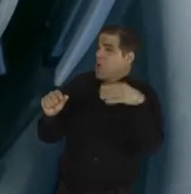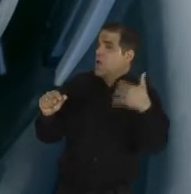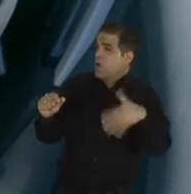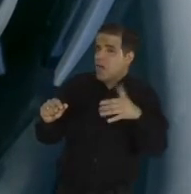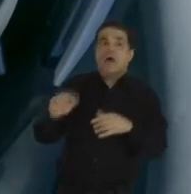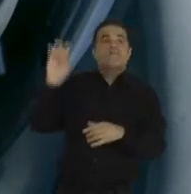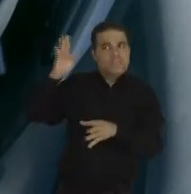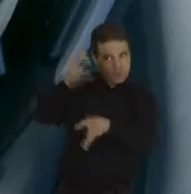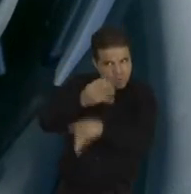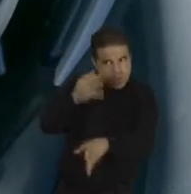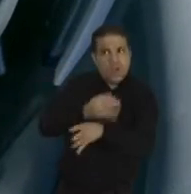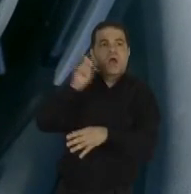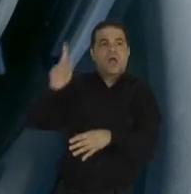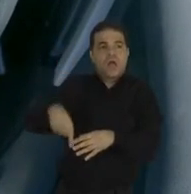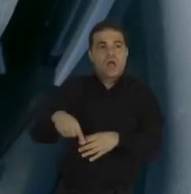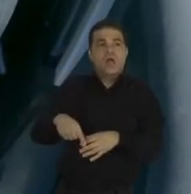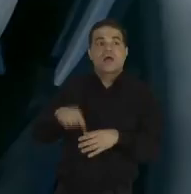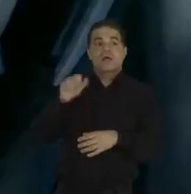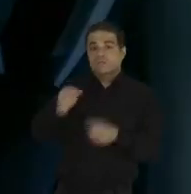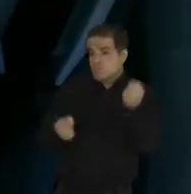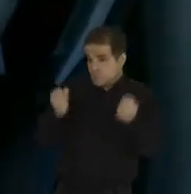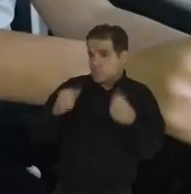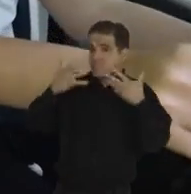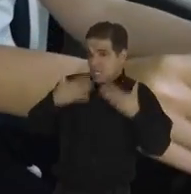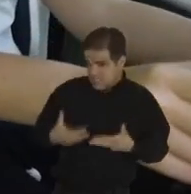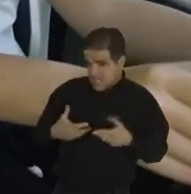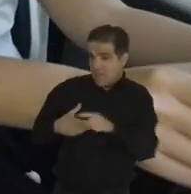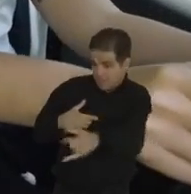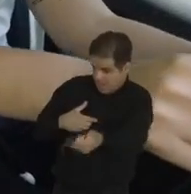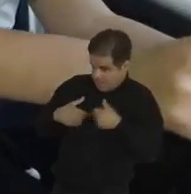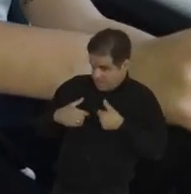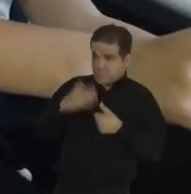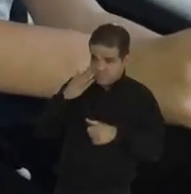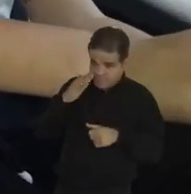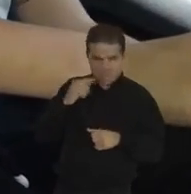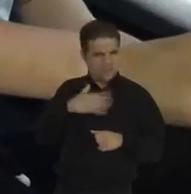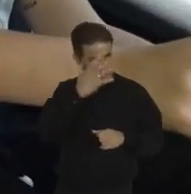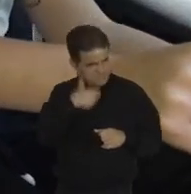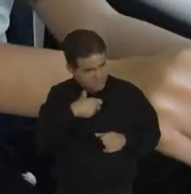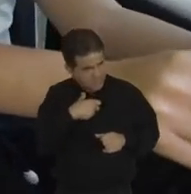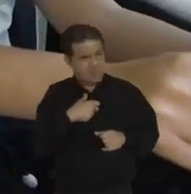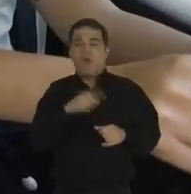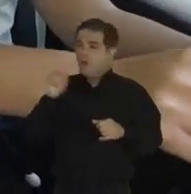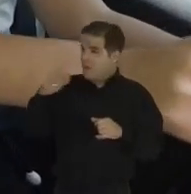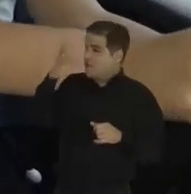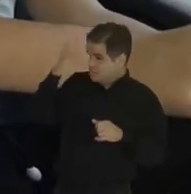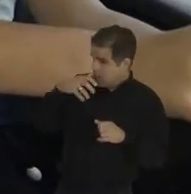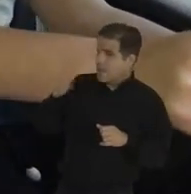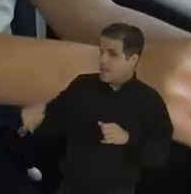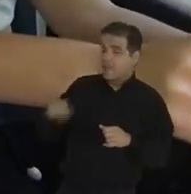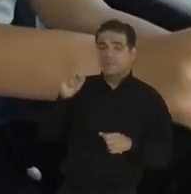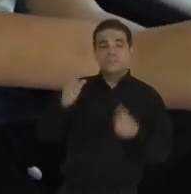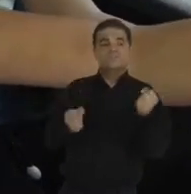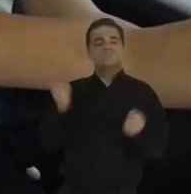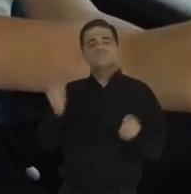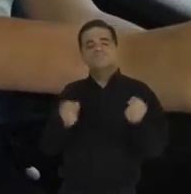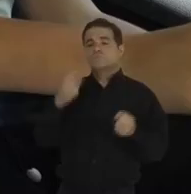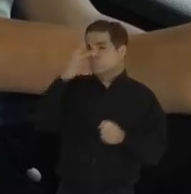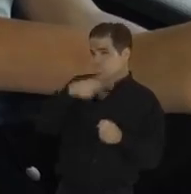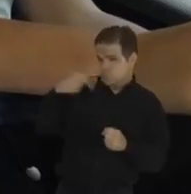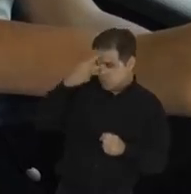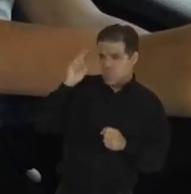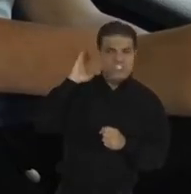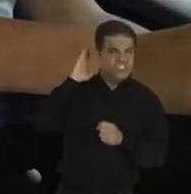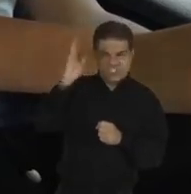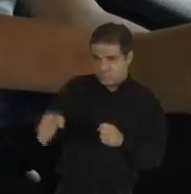a bateria aguenta mas sabia que esse motorista cansa ele avisa sério sério o motorista se ele conduzia por mais de